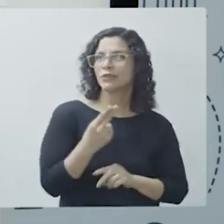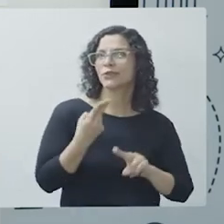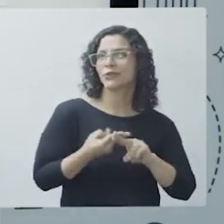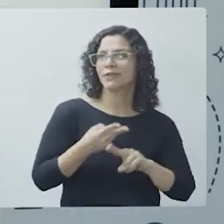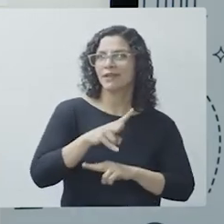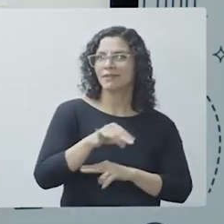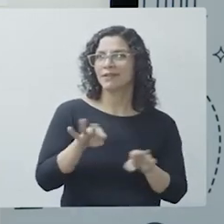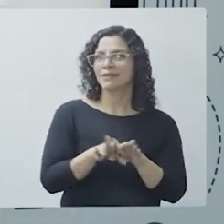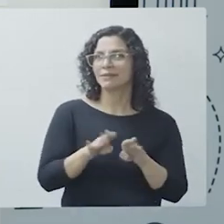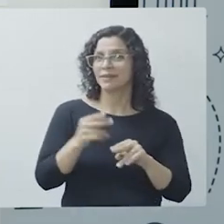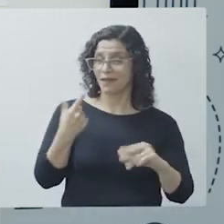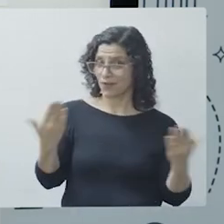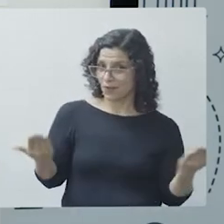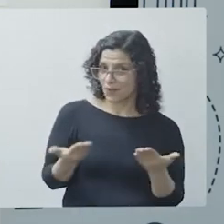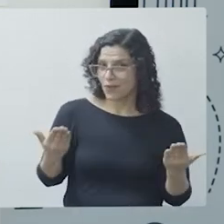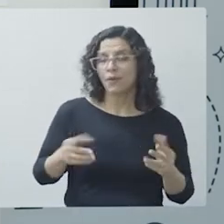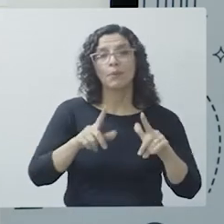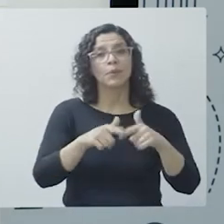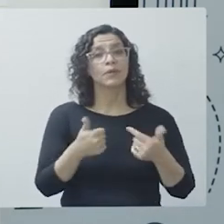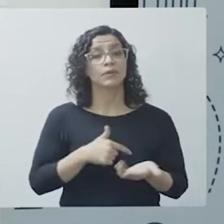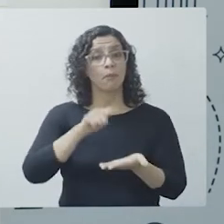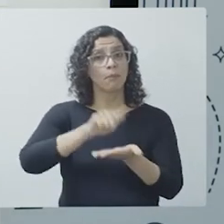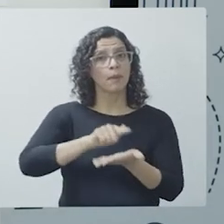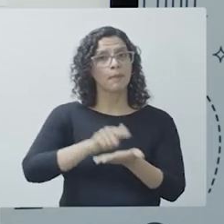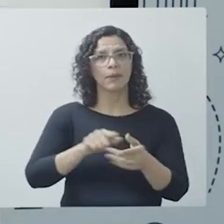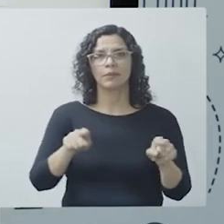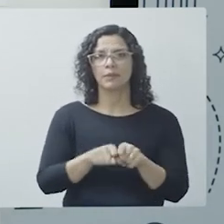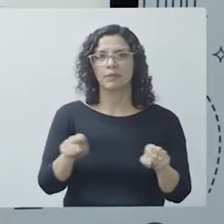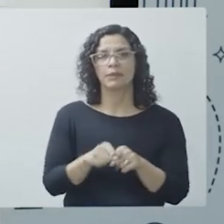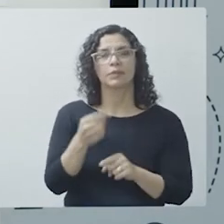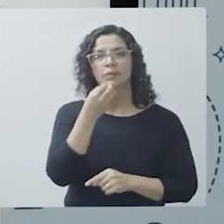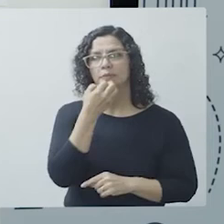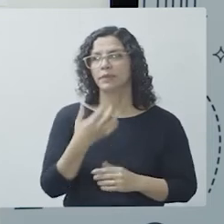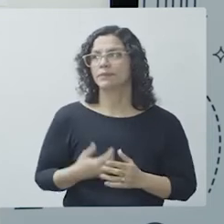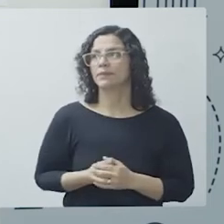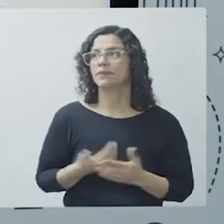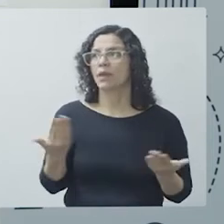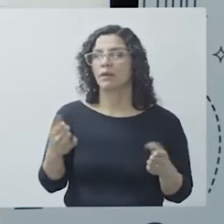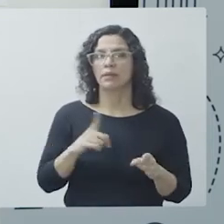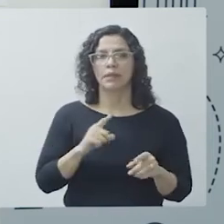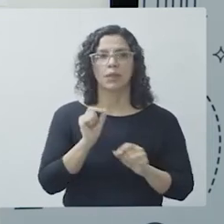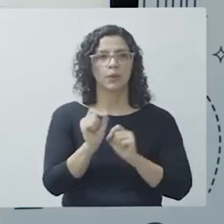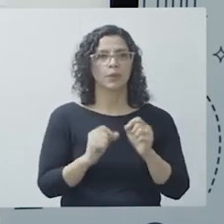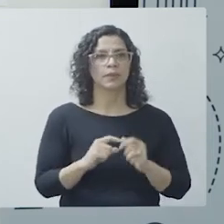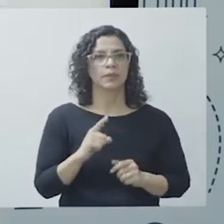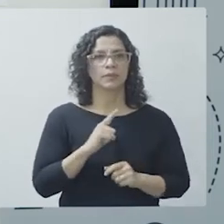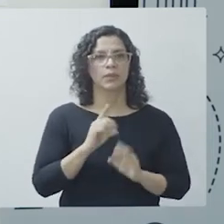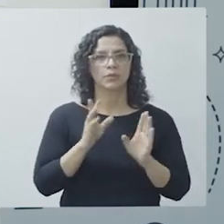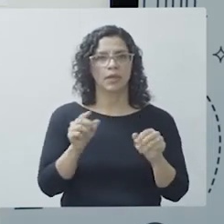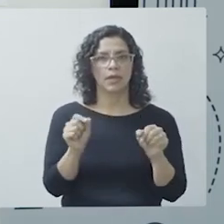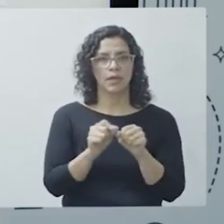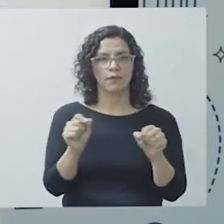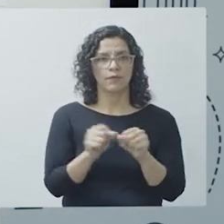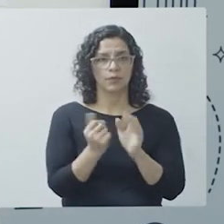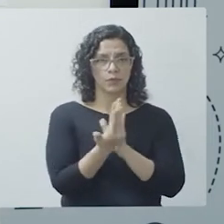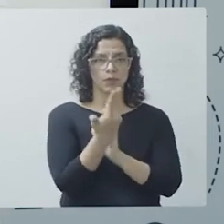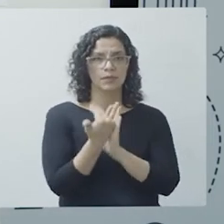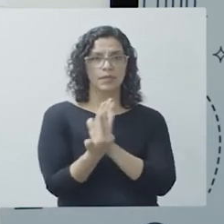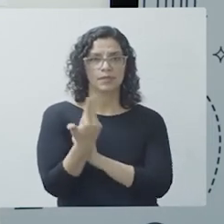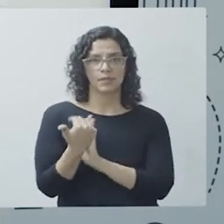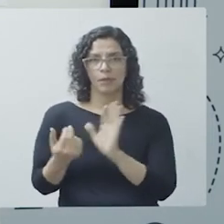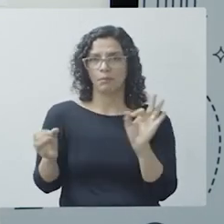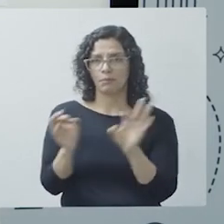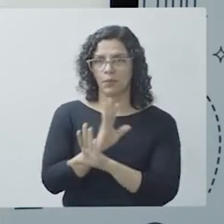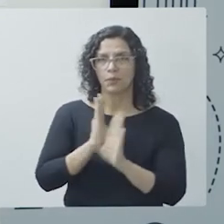para que vocês pegassem uma tesoura e folhas? Muito bem. Eu tenho aqui, eu já fiz os